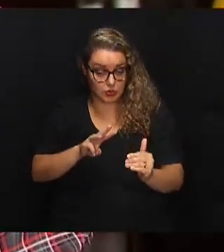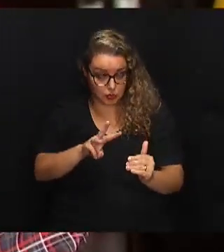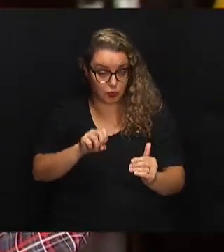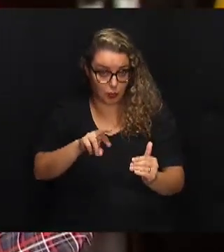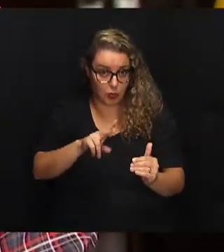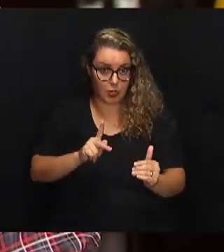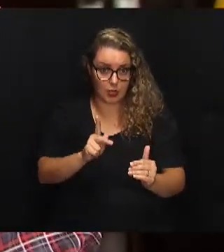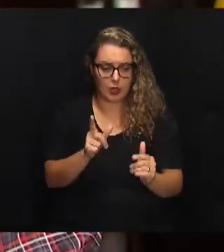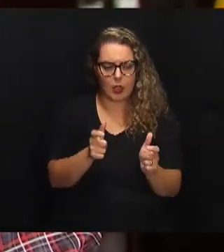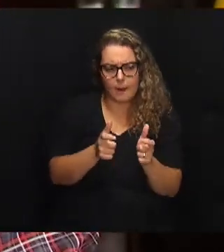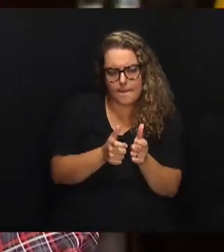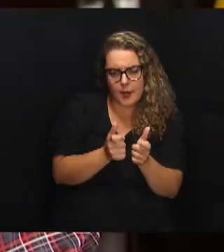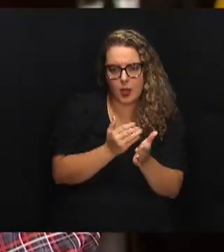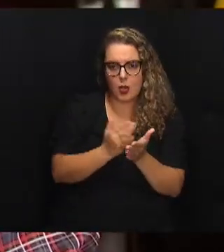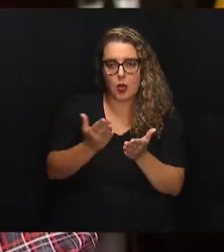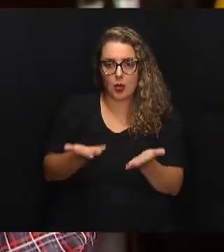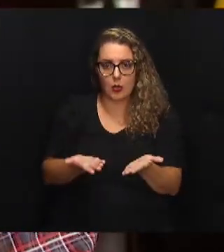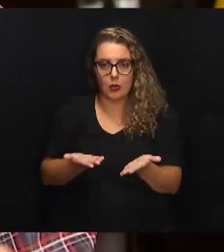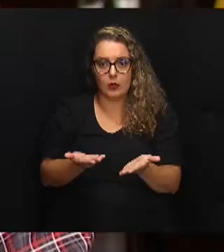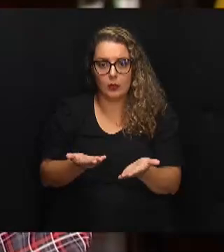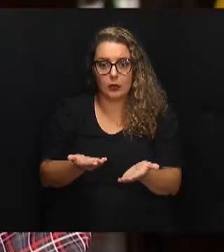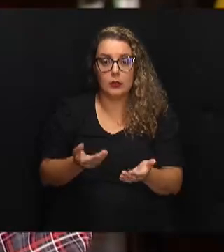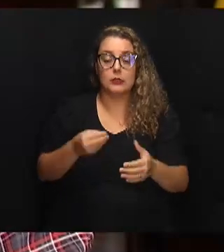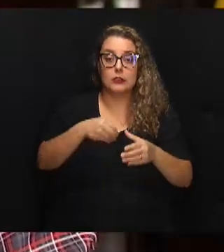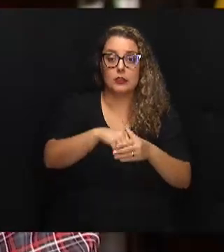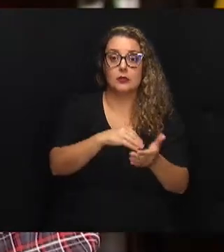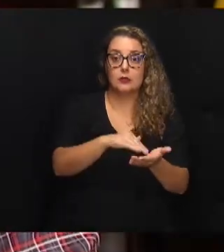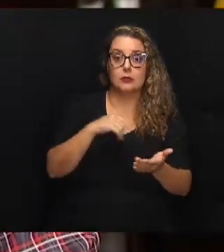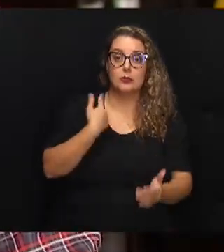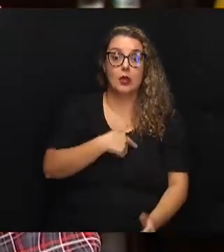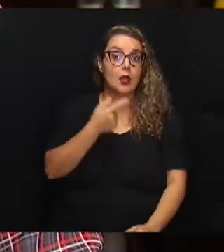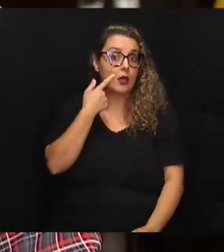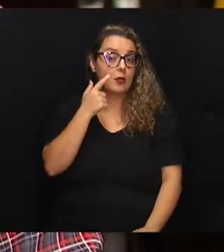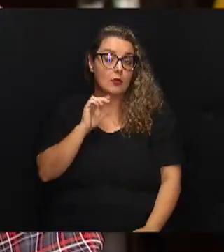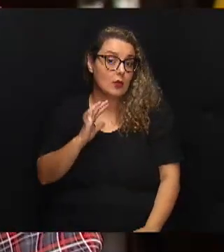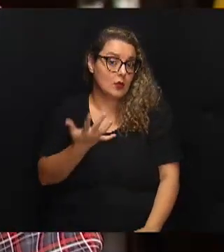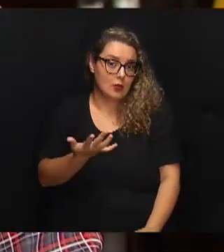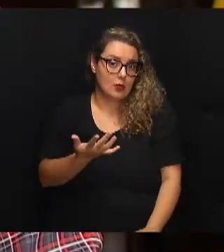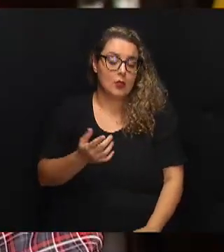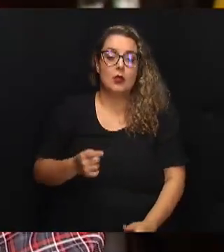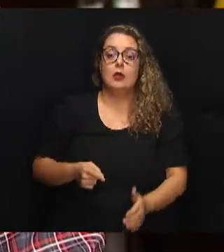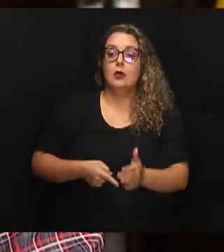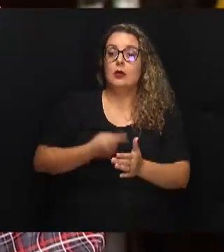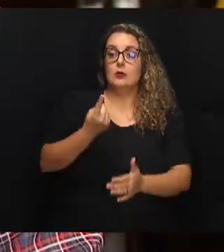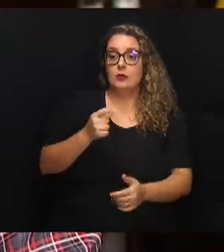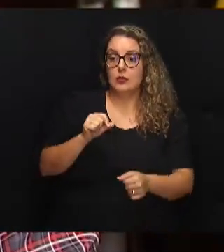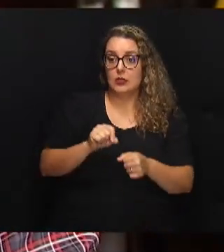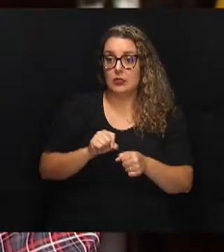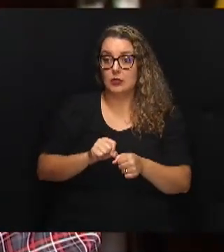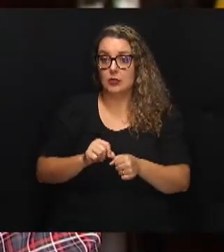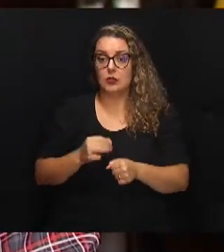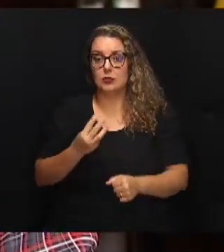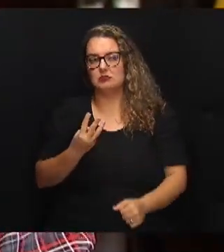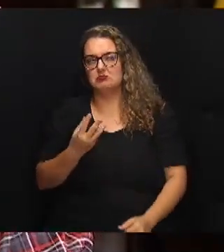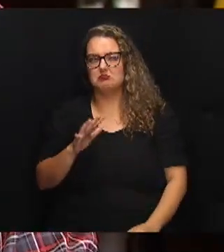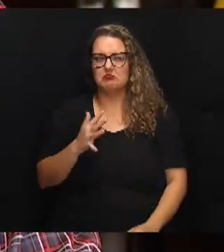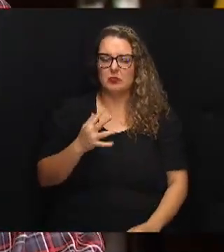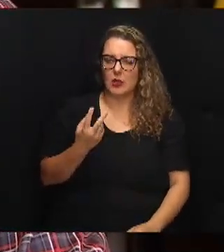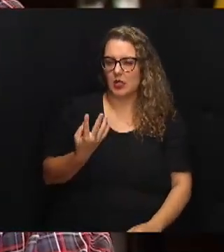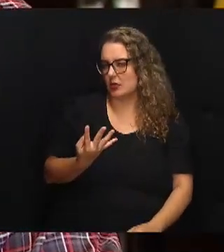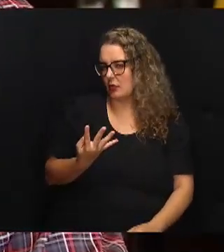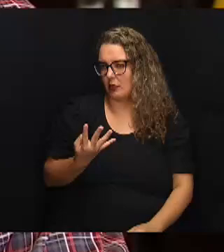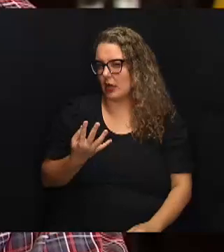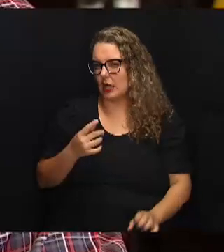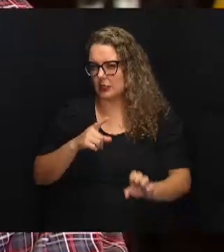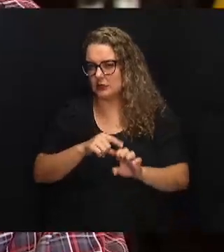bem pequeno, dentro do nosso escritório, e ver o que vai dar. E aí a gente fez a primeira com 3, 4 empreendedores,